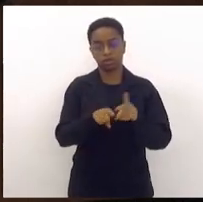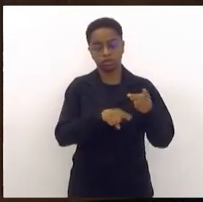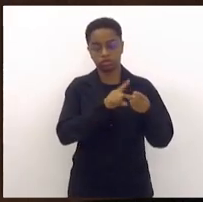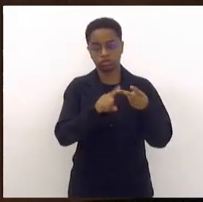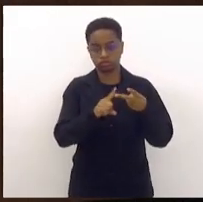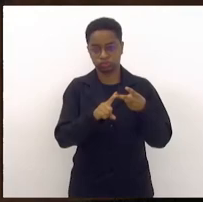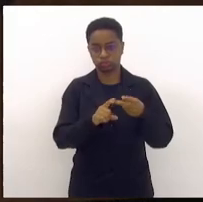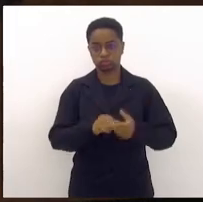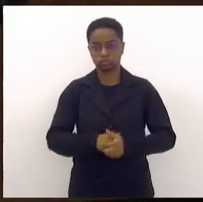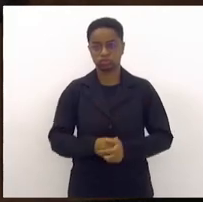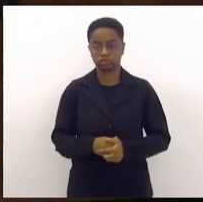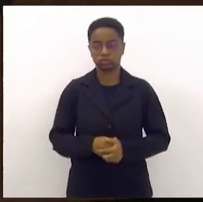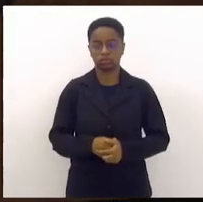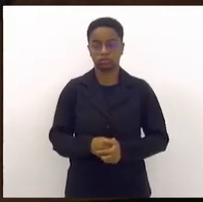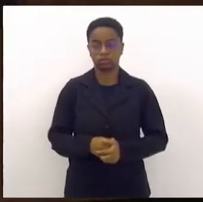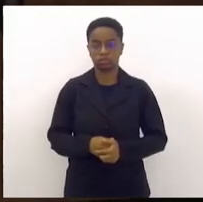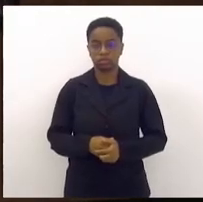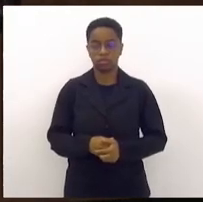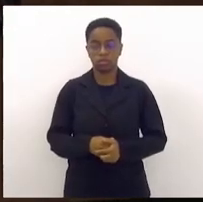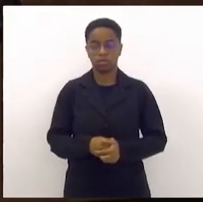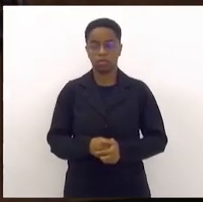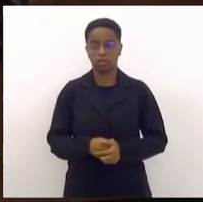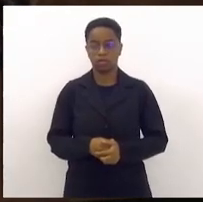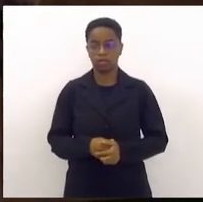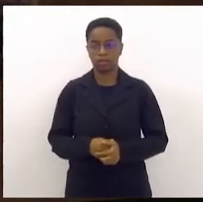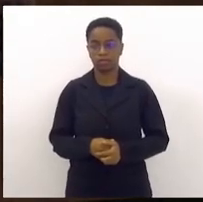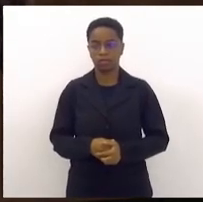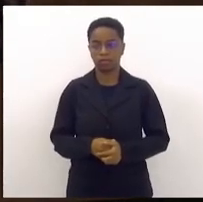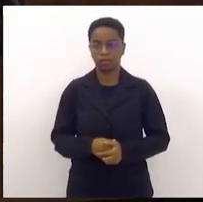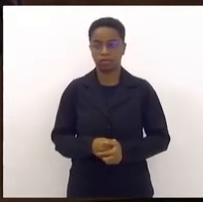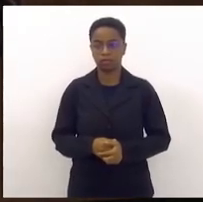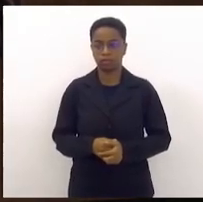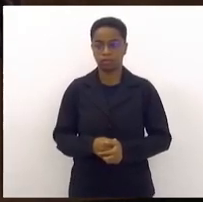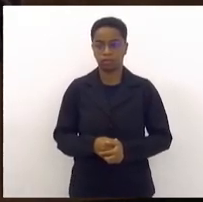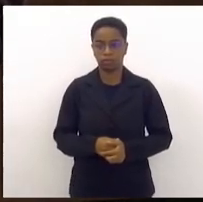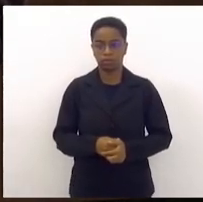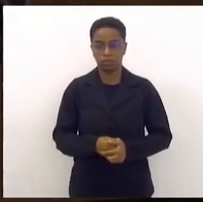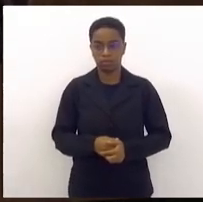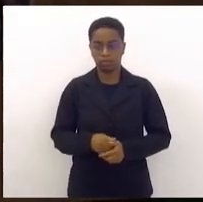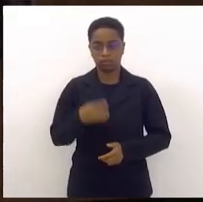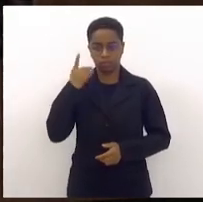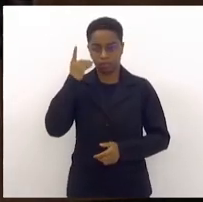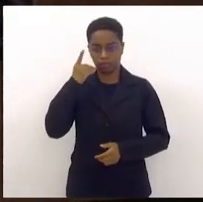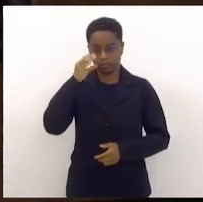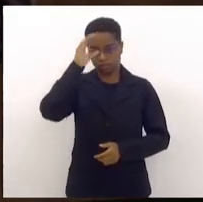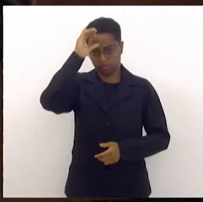Segundo caos. Estávamos ainda, deputada Tia Ju, presidenta,